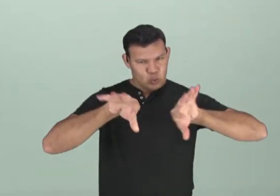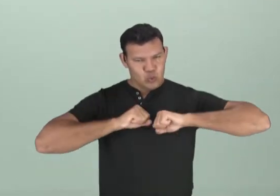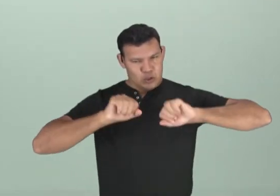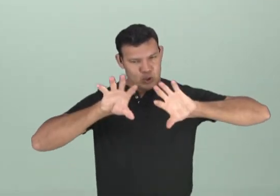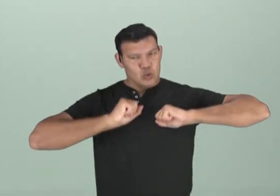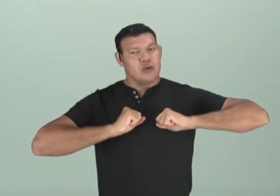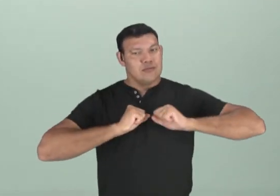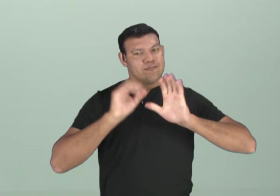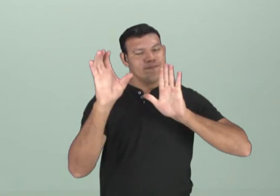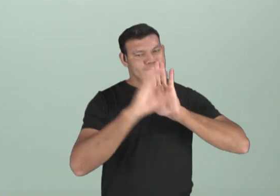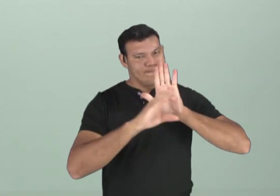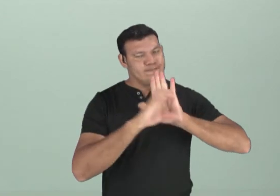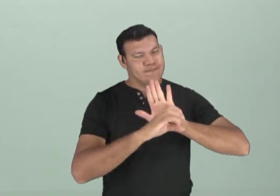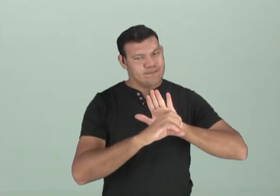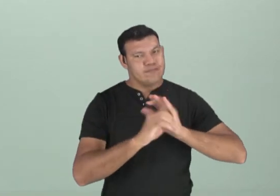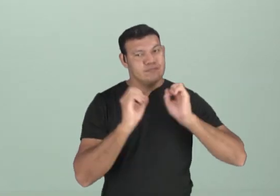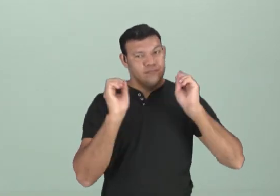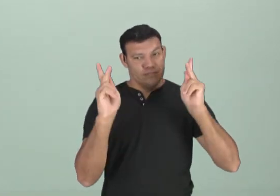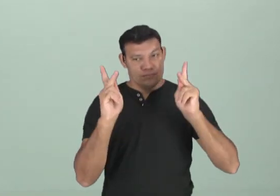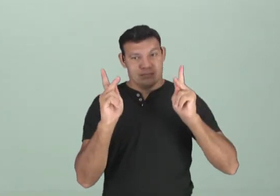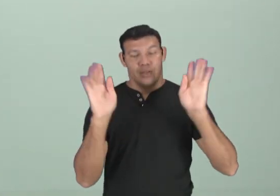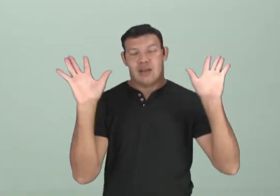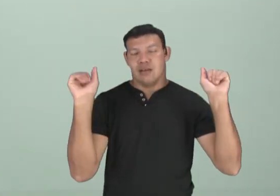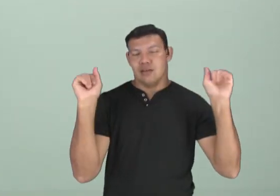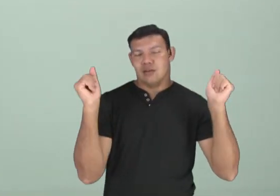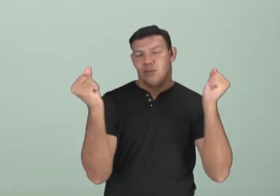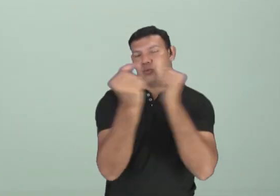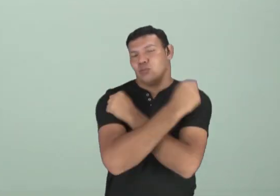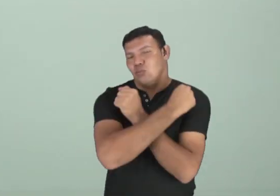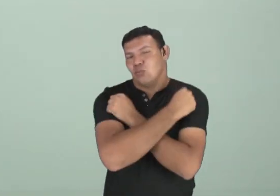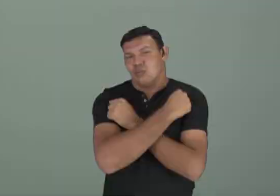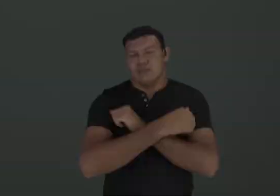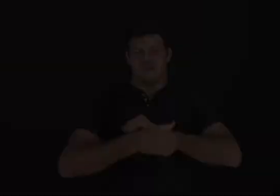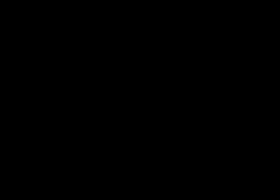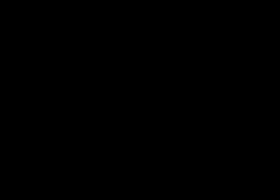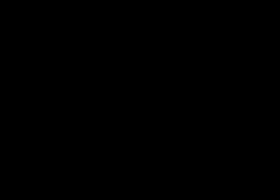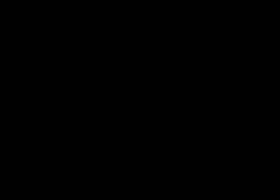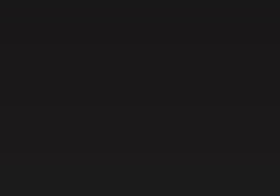apropriação da maior parte do conteúdo, tá bom? Tchau, tchau. Um abraço.